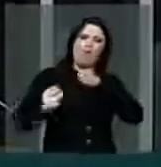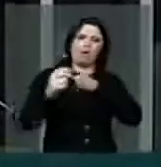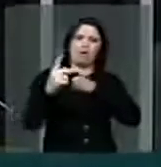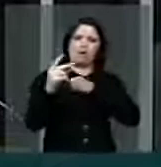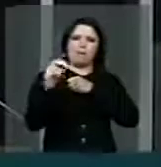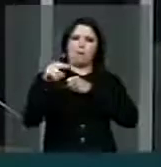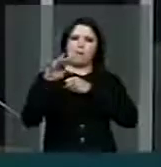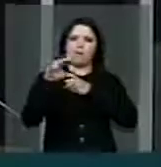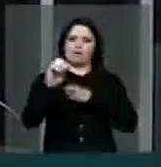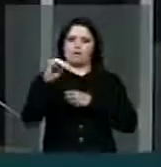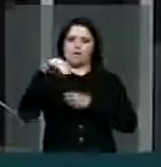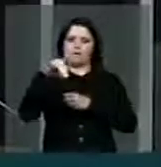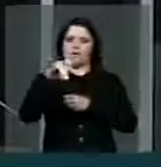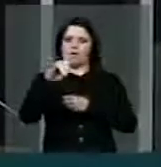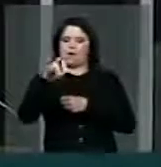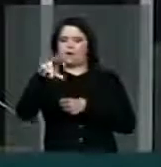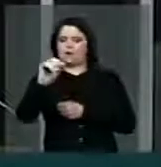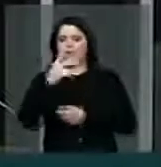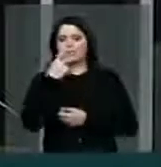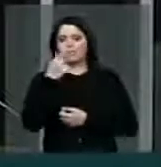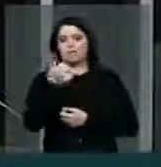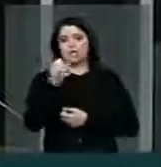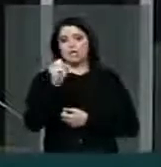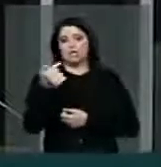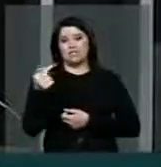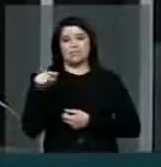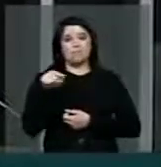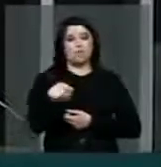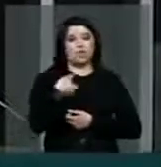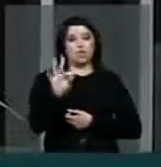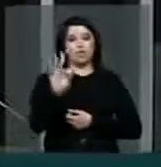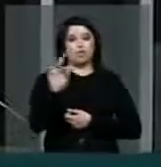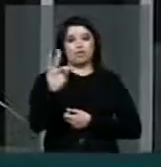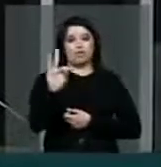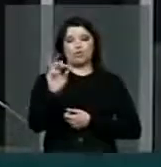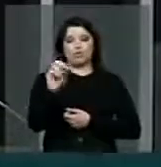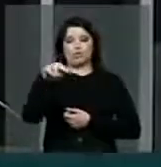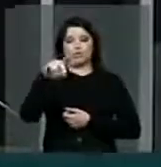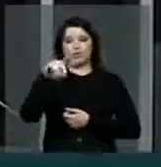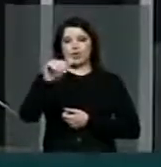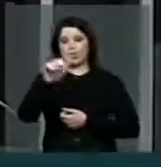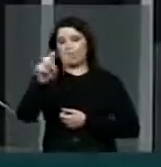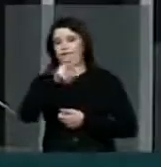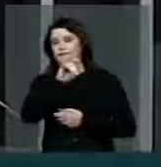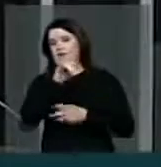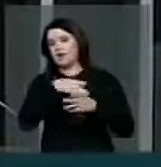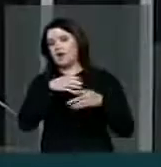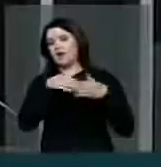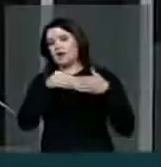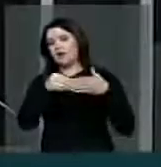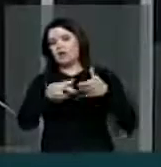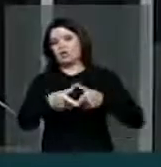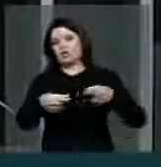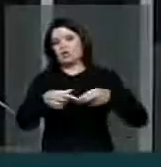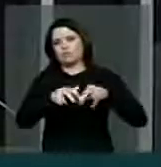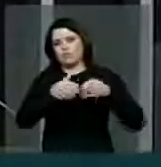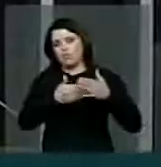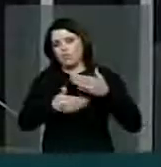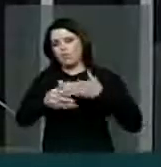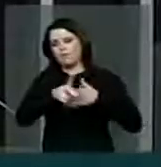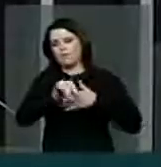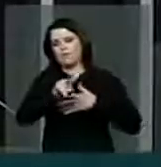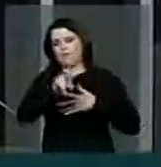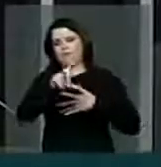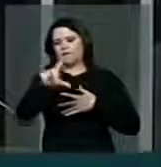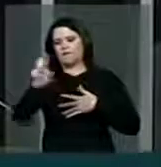para carregar 187 mil toneladas de minério de ferro com destino ao Japão. A partir desses marcos, senhor presidente, a Vale só